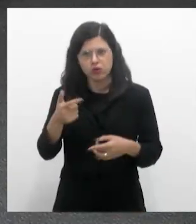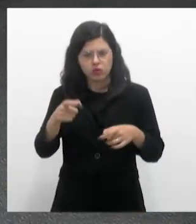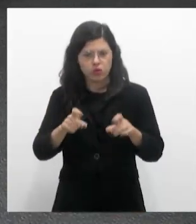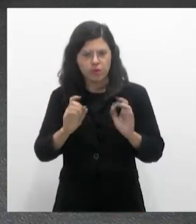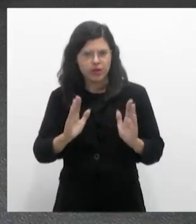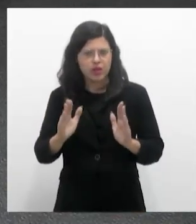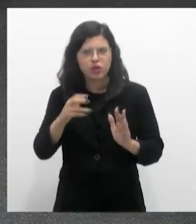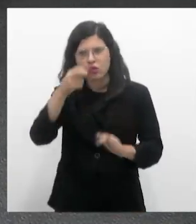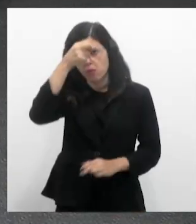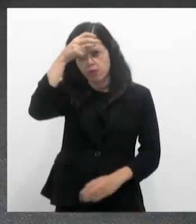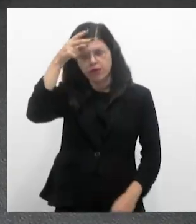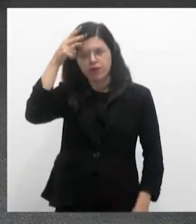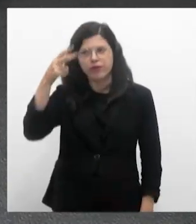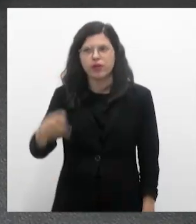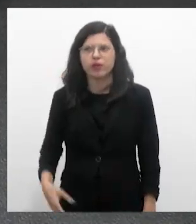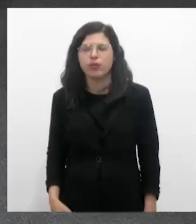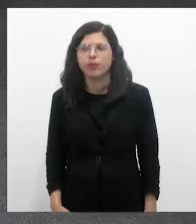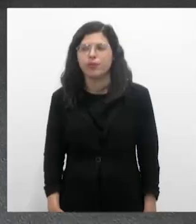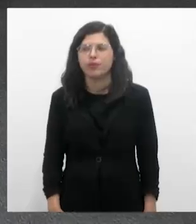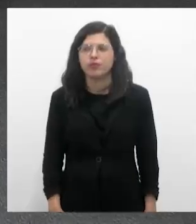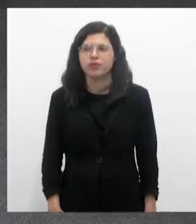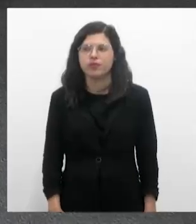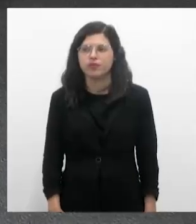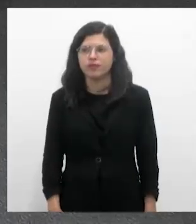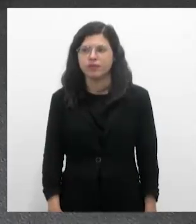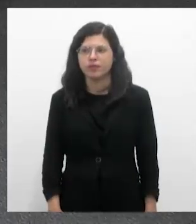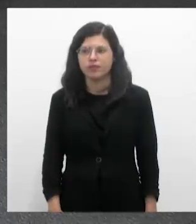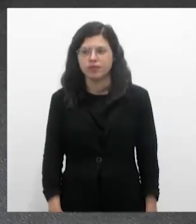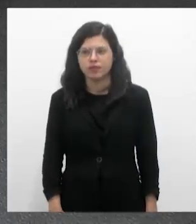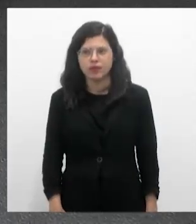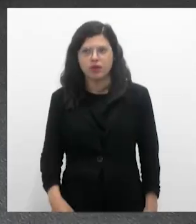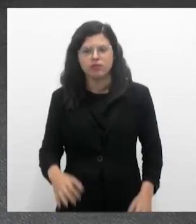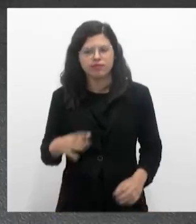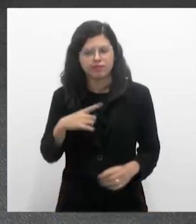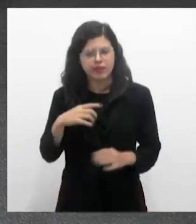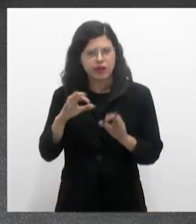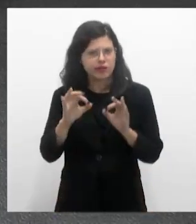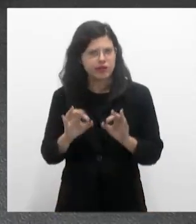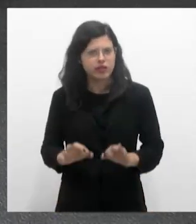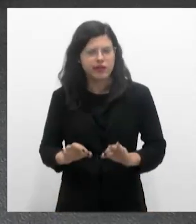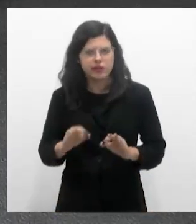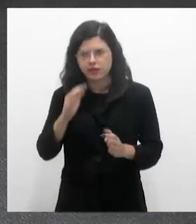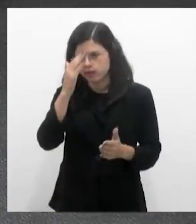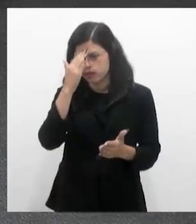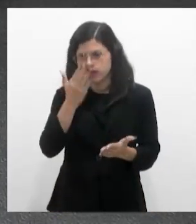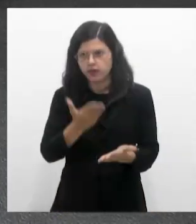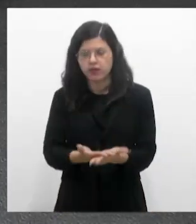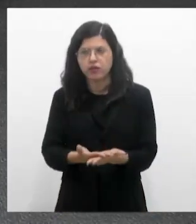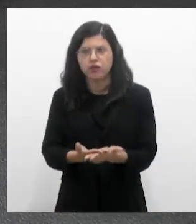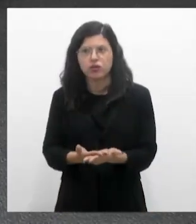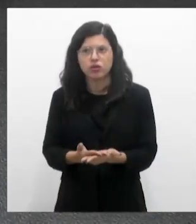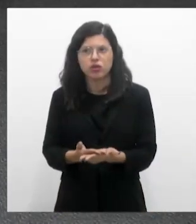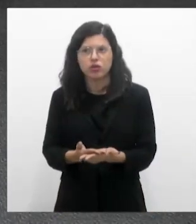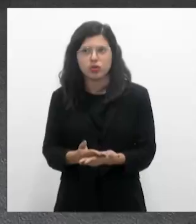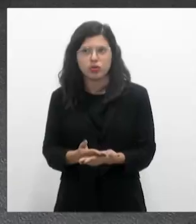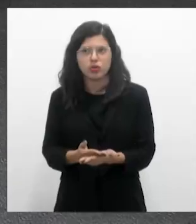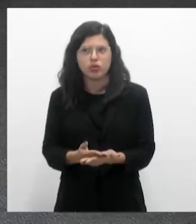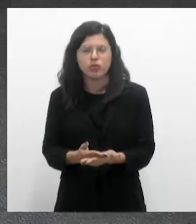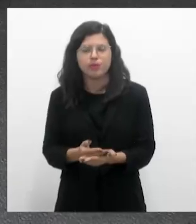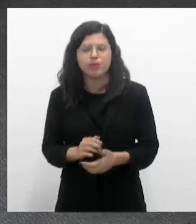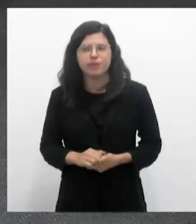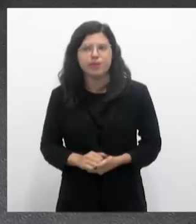como prefeito, o que eu tenho a convicção e a certeza é de que aquela velha